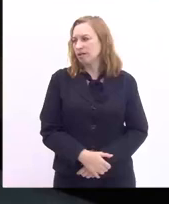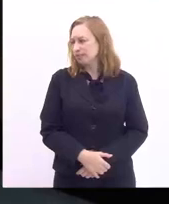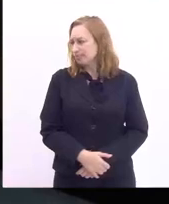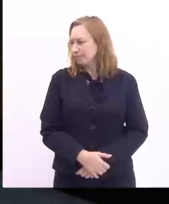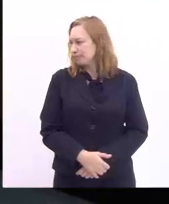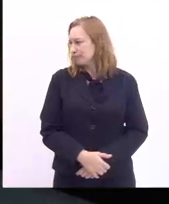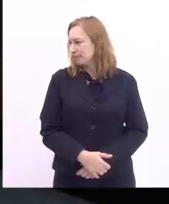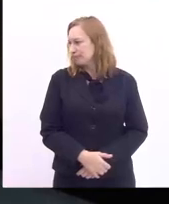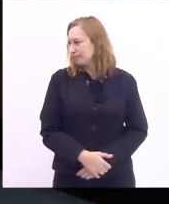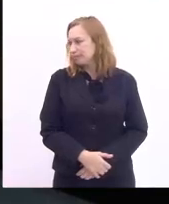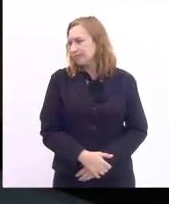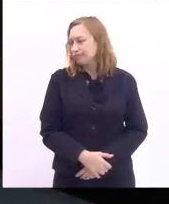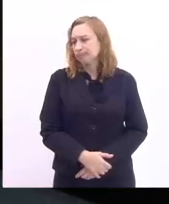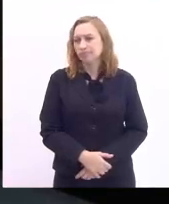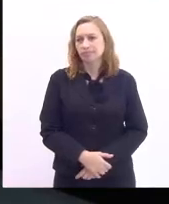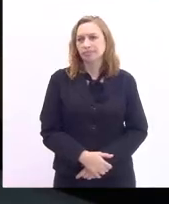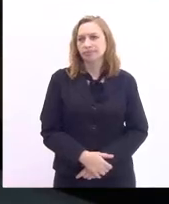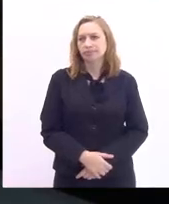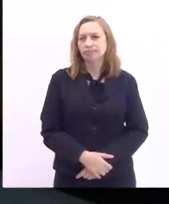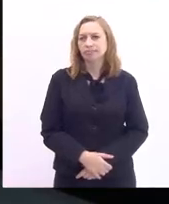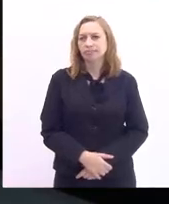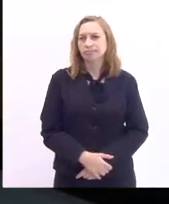E aí